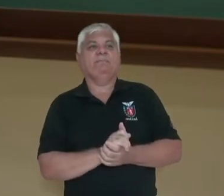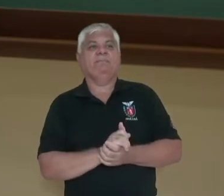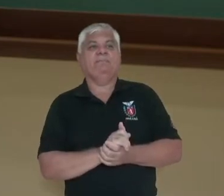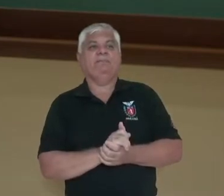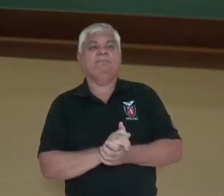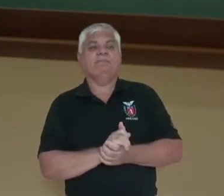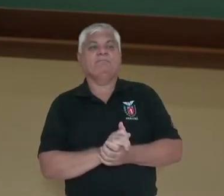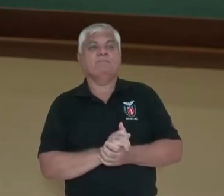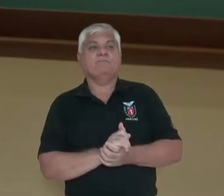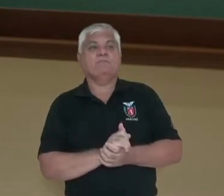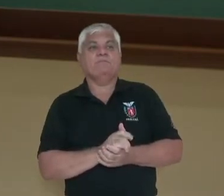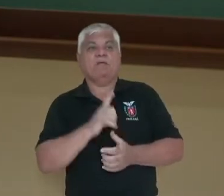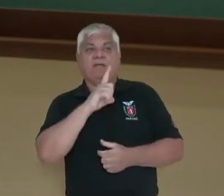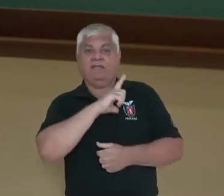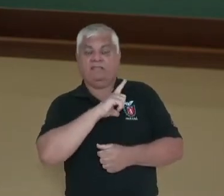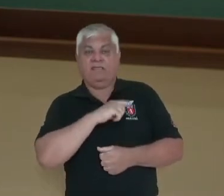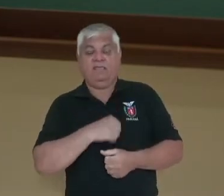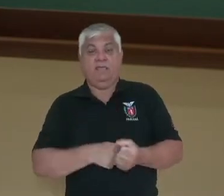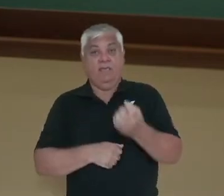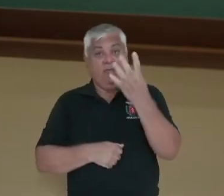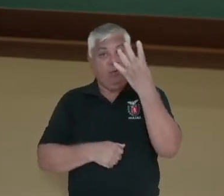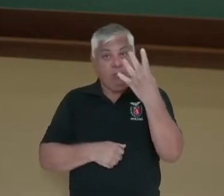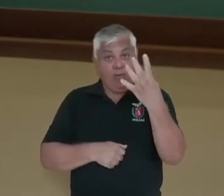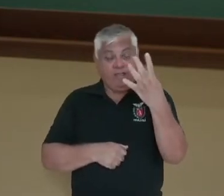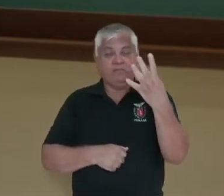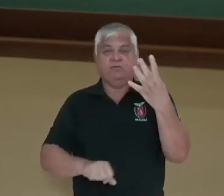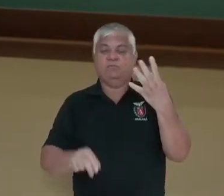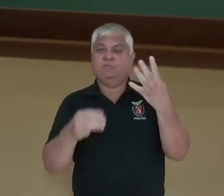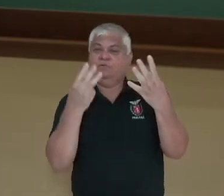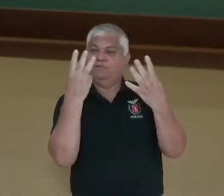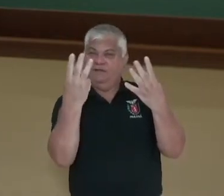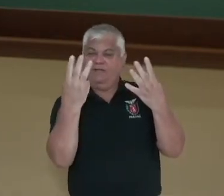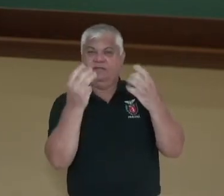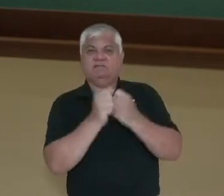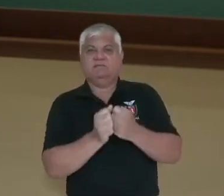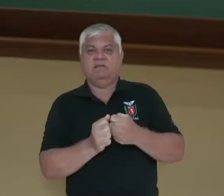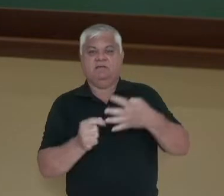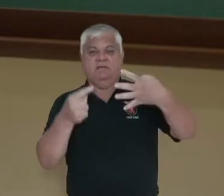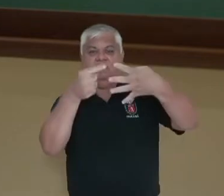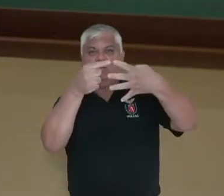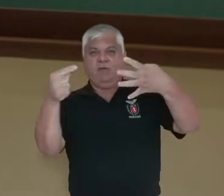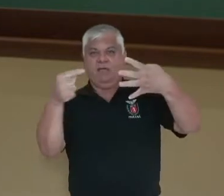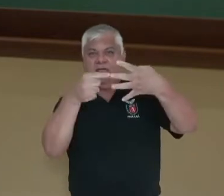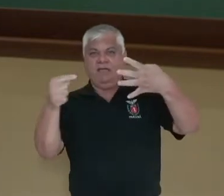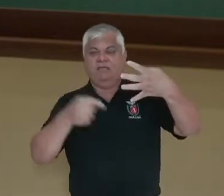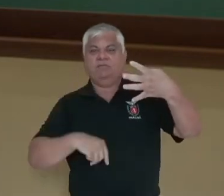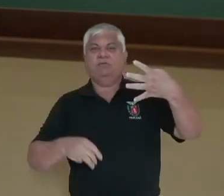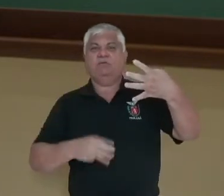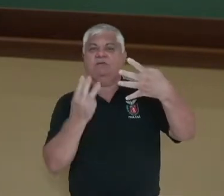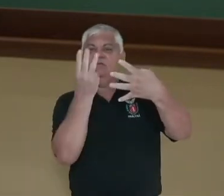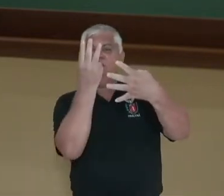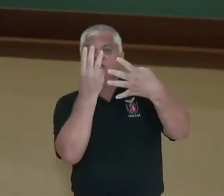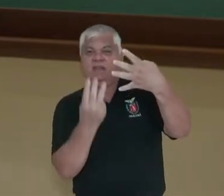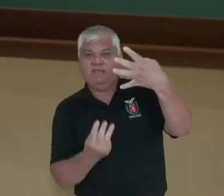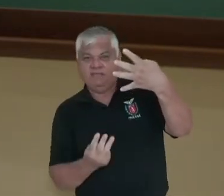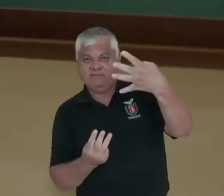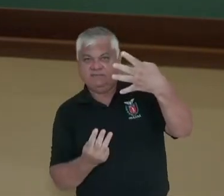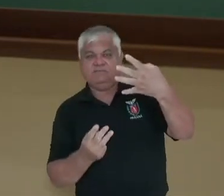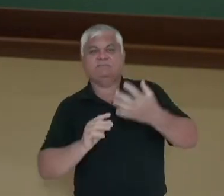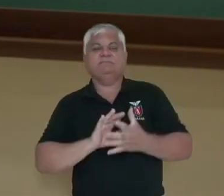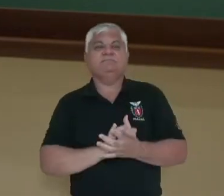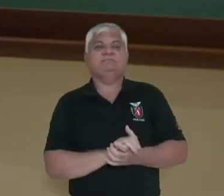essa matriz ela é dita 4 por 3. 4 linhas e 3